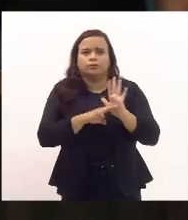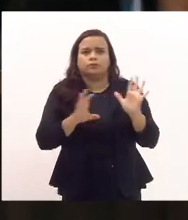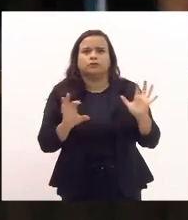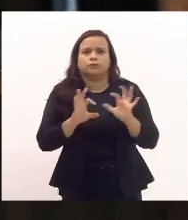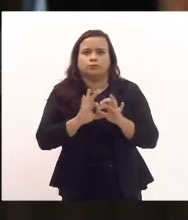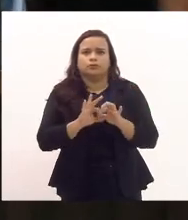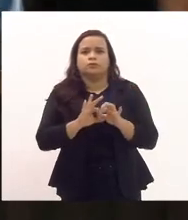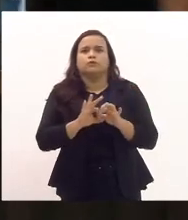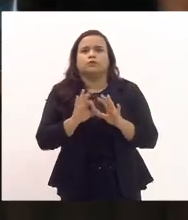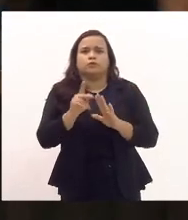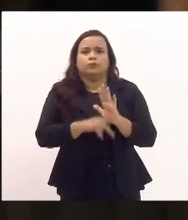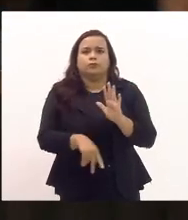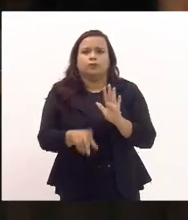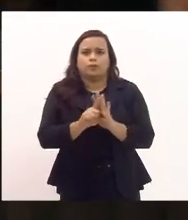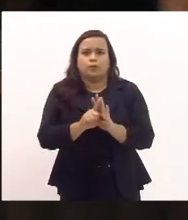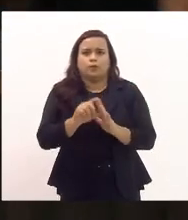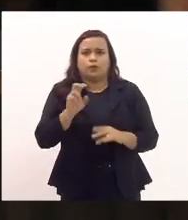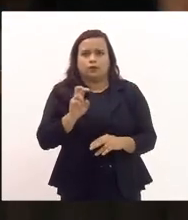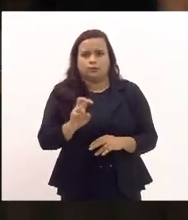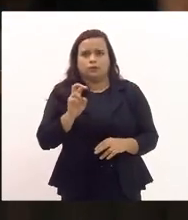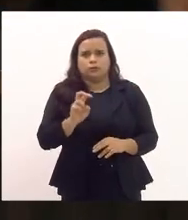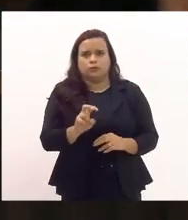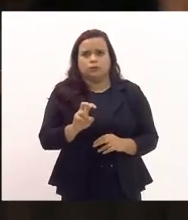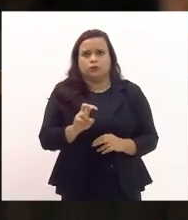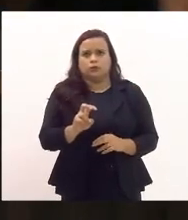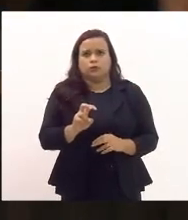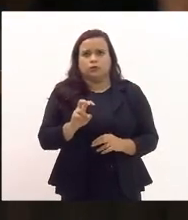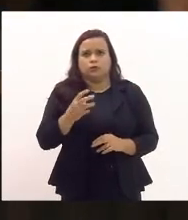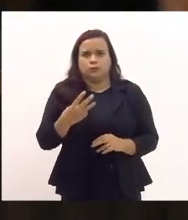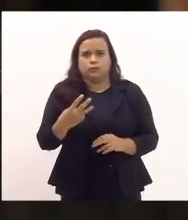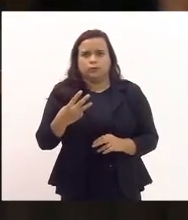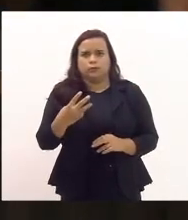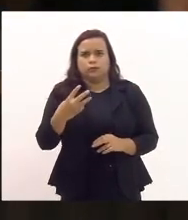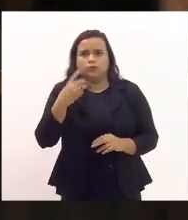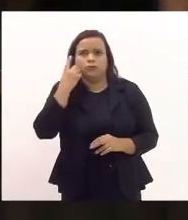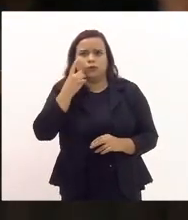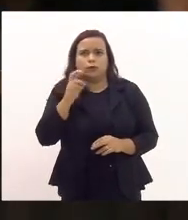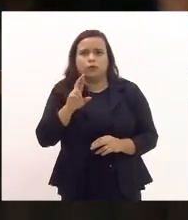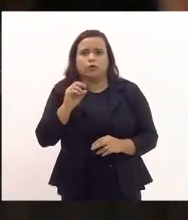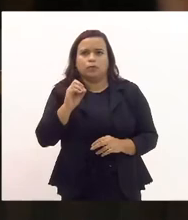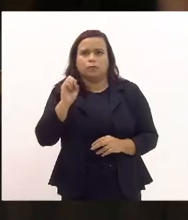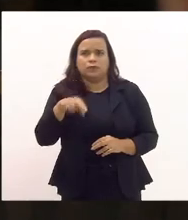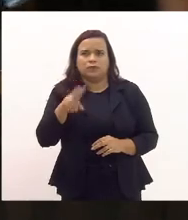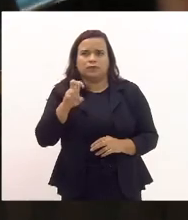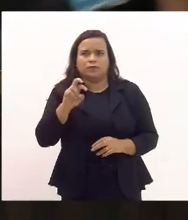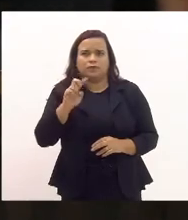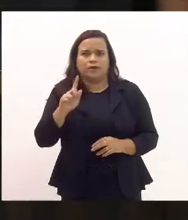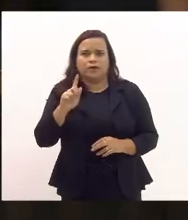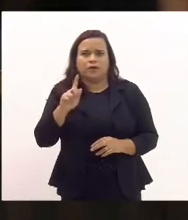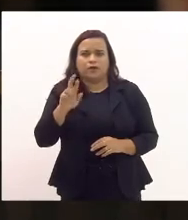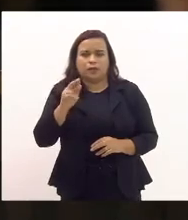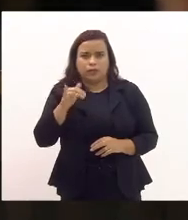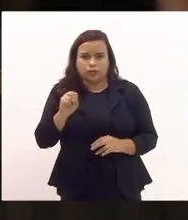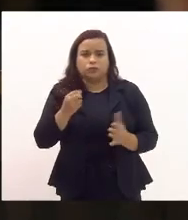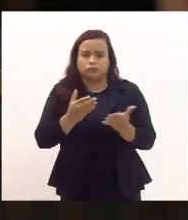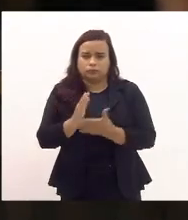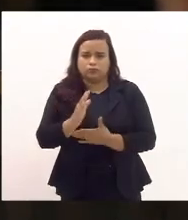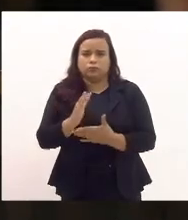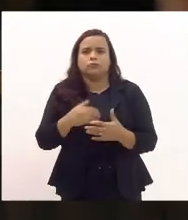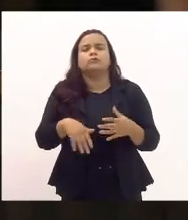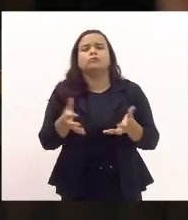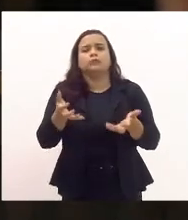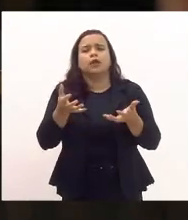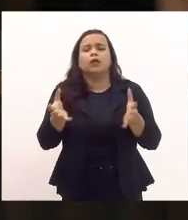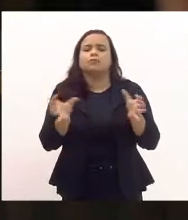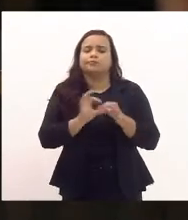projeto de lei nº 5553 Deputado rosenverg Reis seus que aprova a distribuição aprovado é que a inclusão